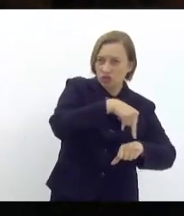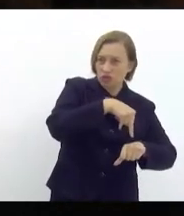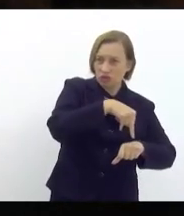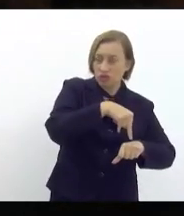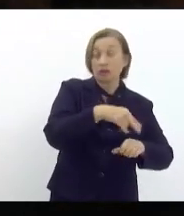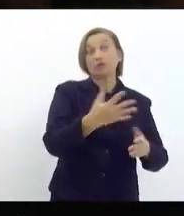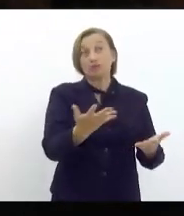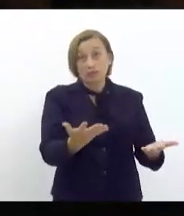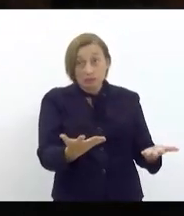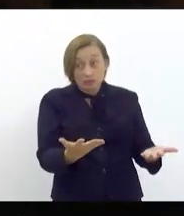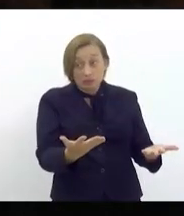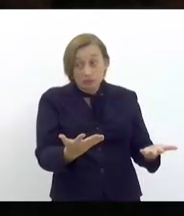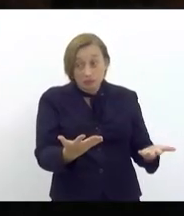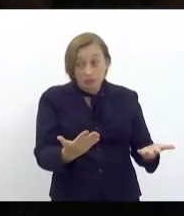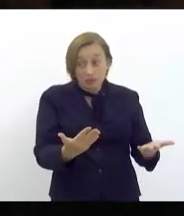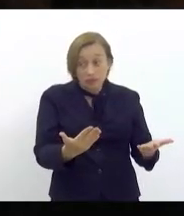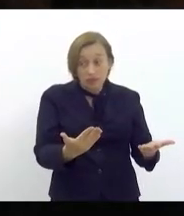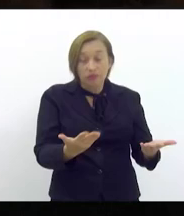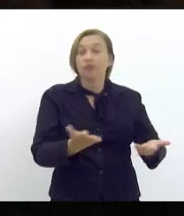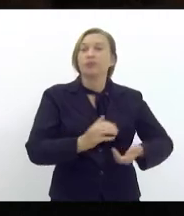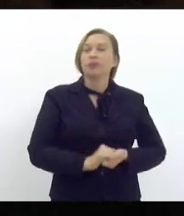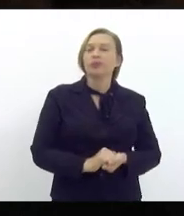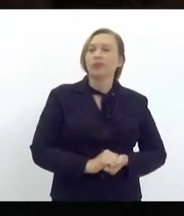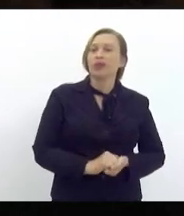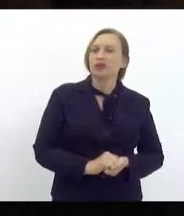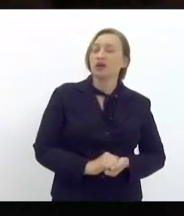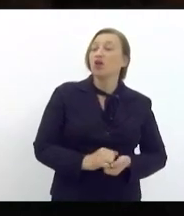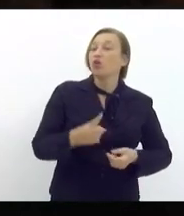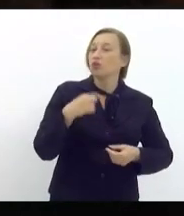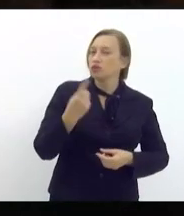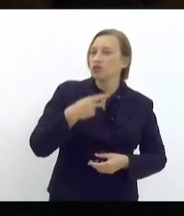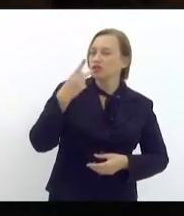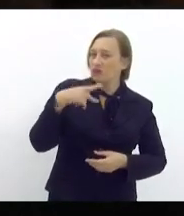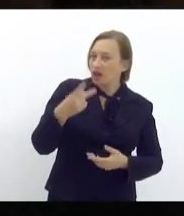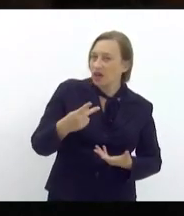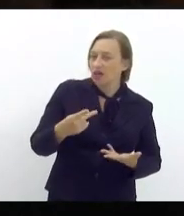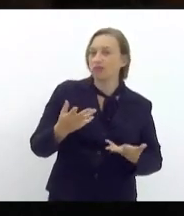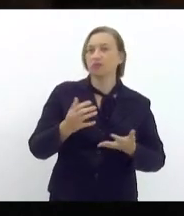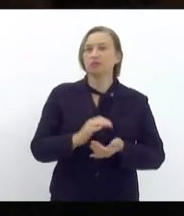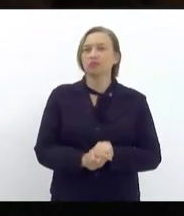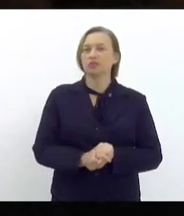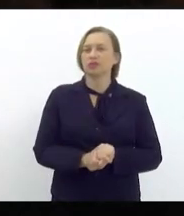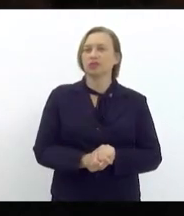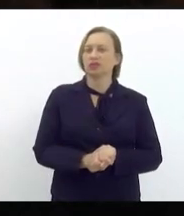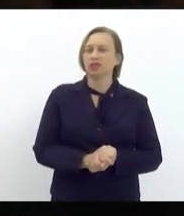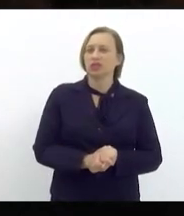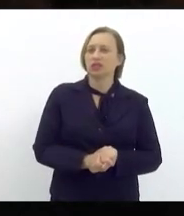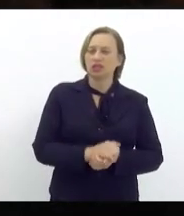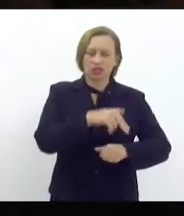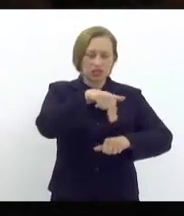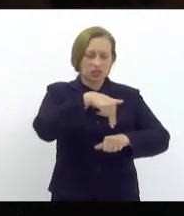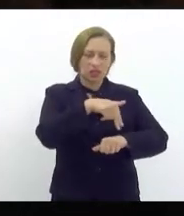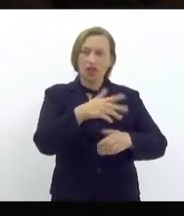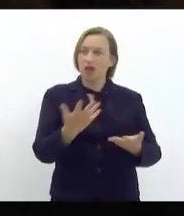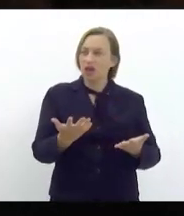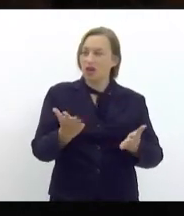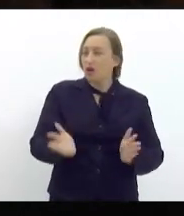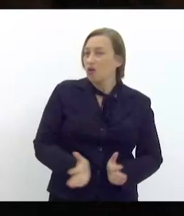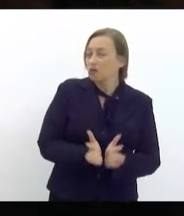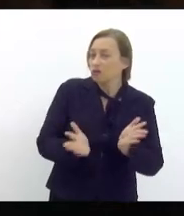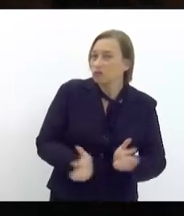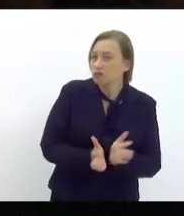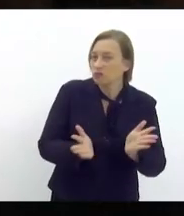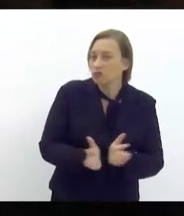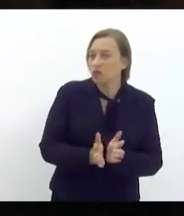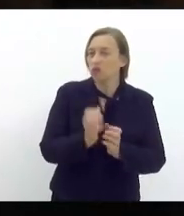tensional no momento que se quer porque quando a gente fala do que prevê a União calamidade pública é desastres